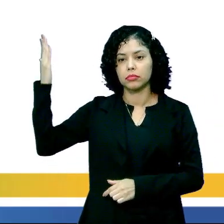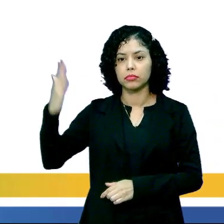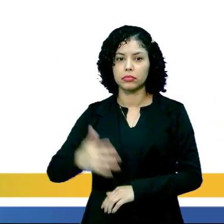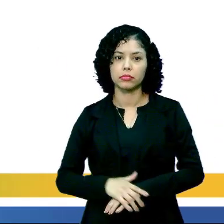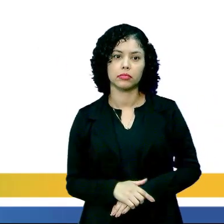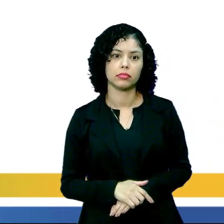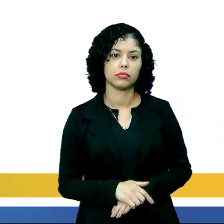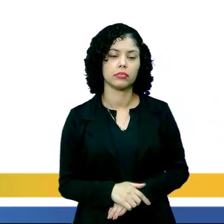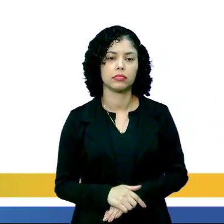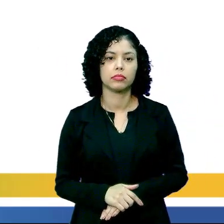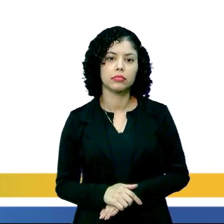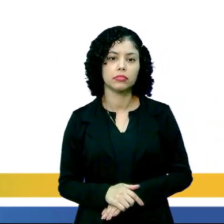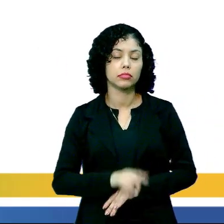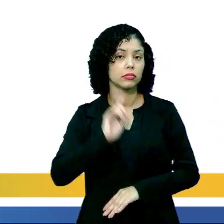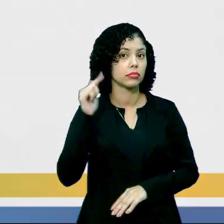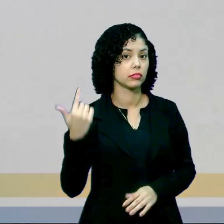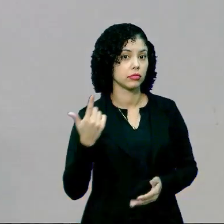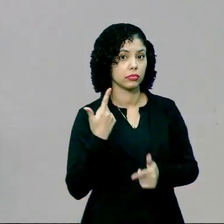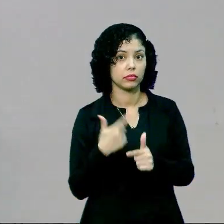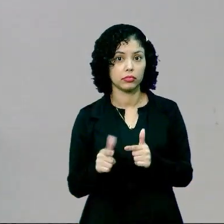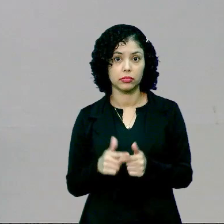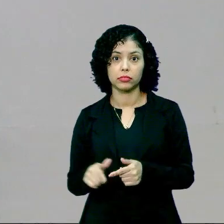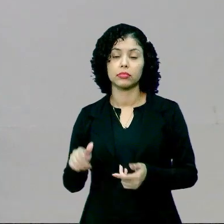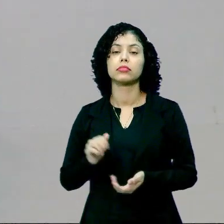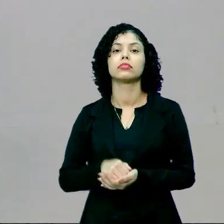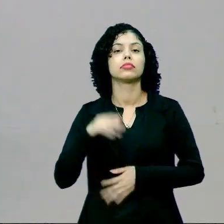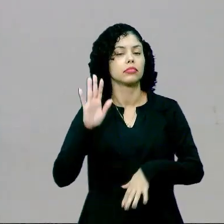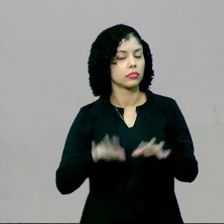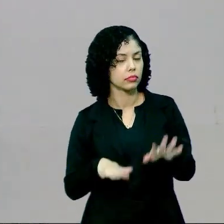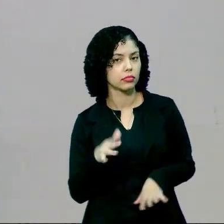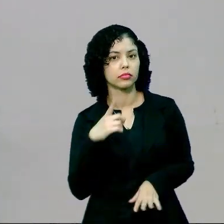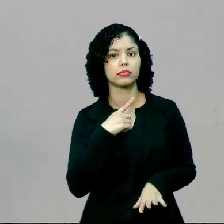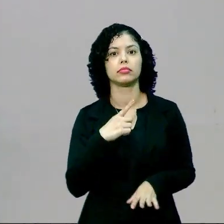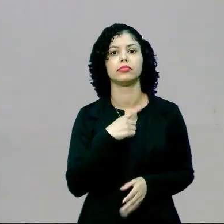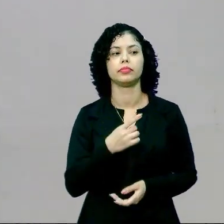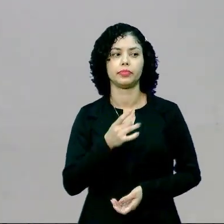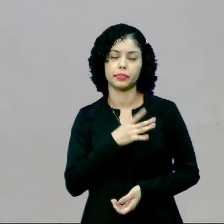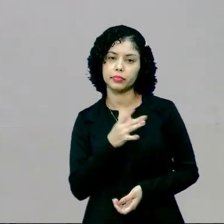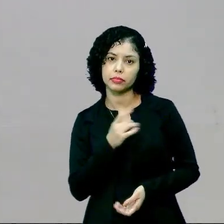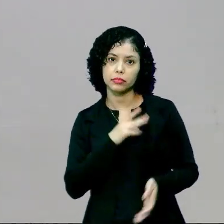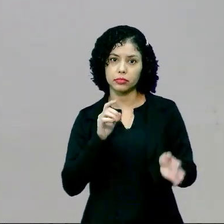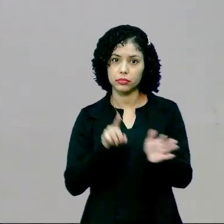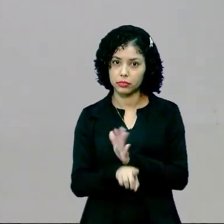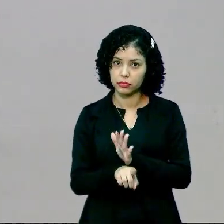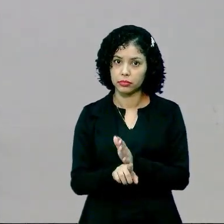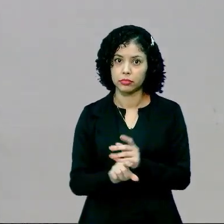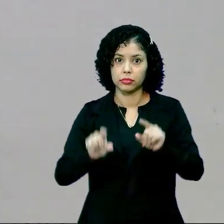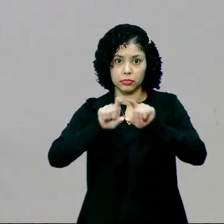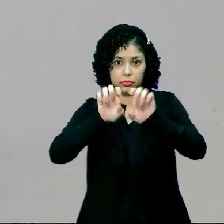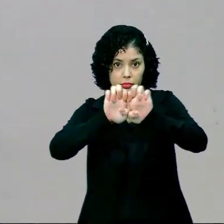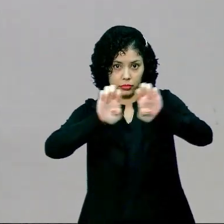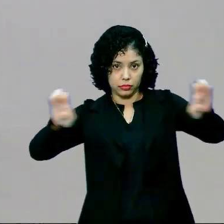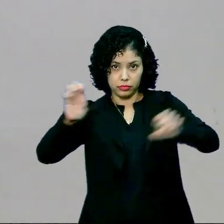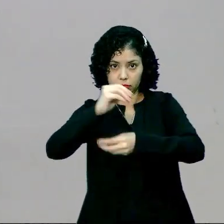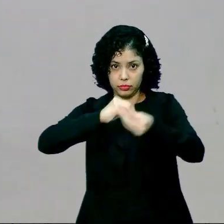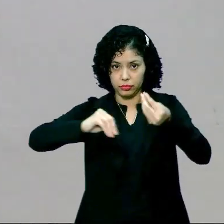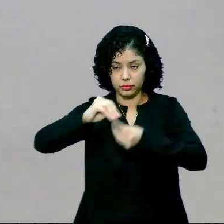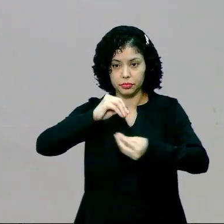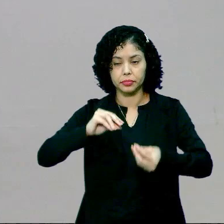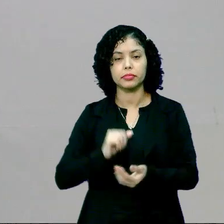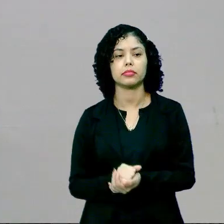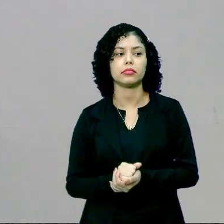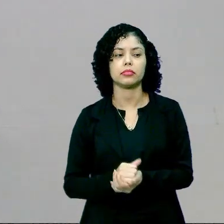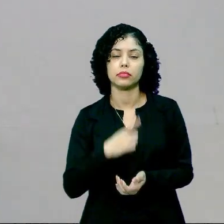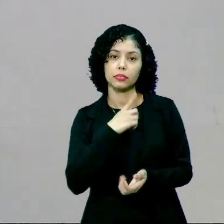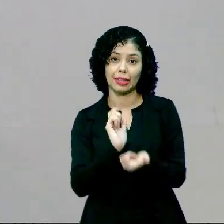então aí tem um outro problema muitas vezes nós temos medo de questões de química que tenham reações Então pega uma